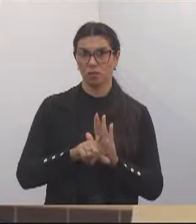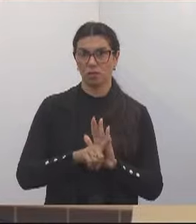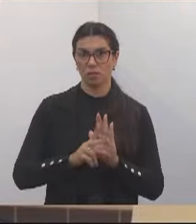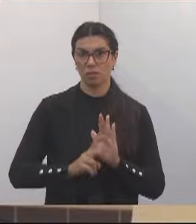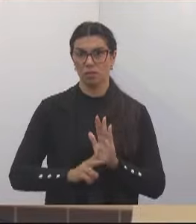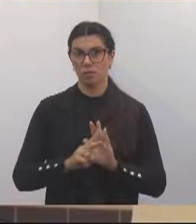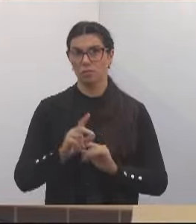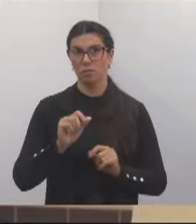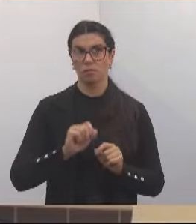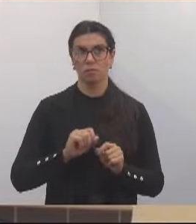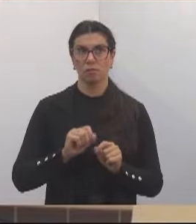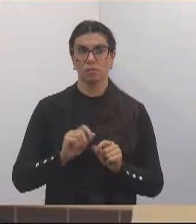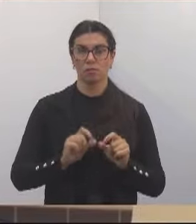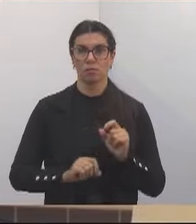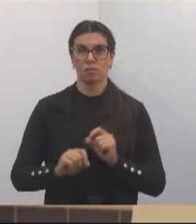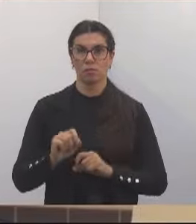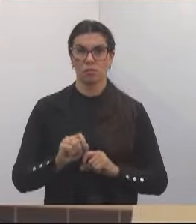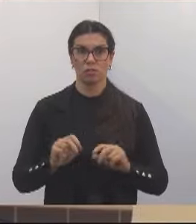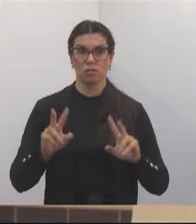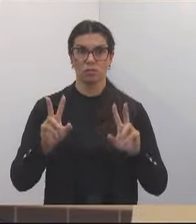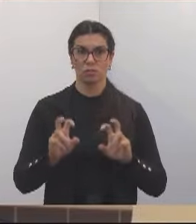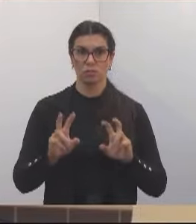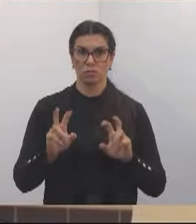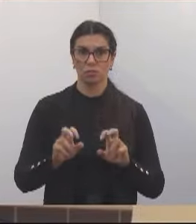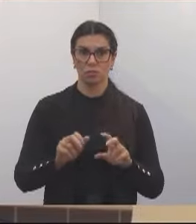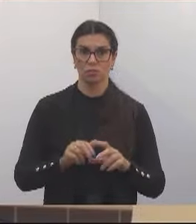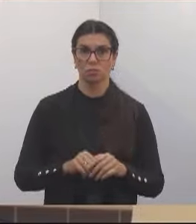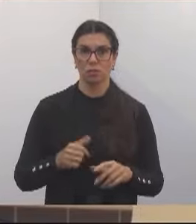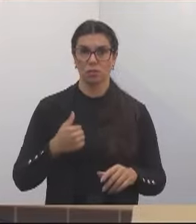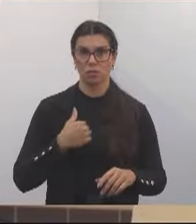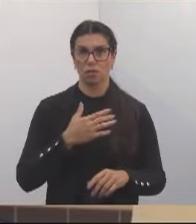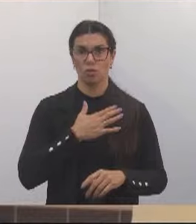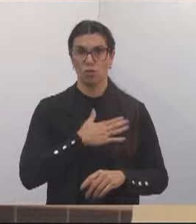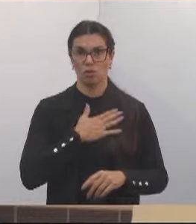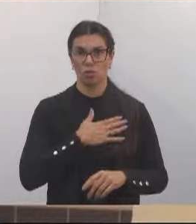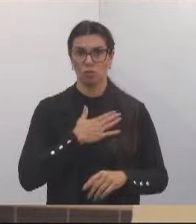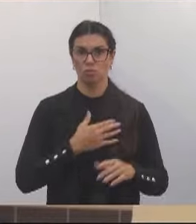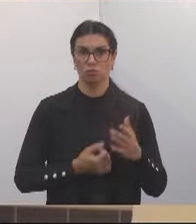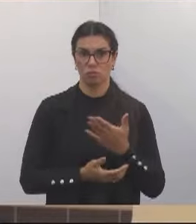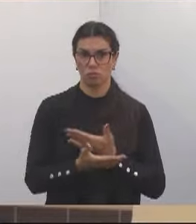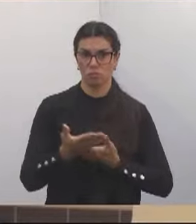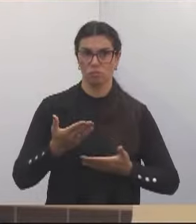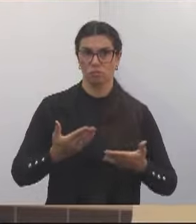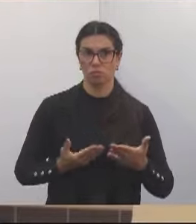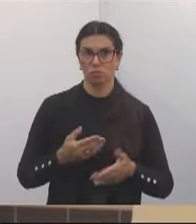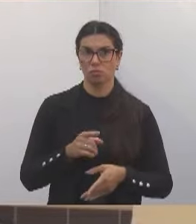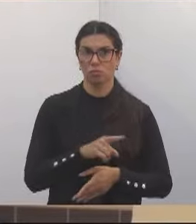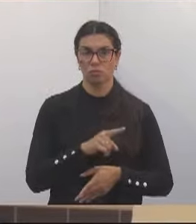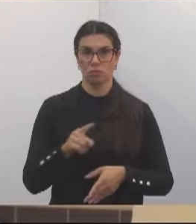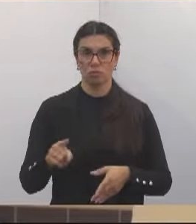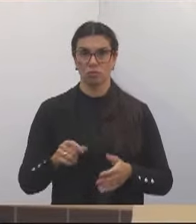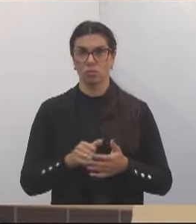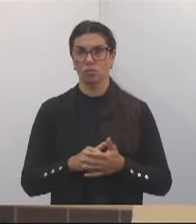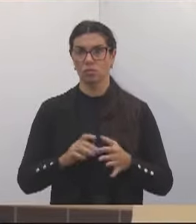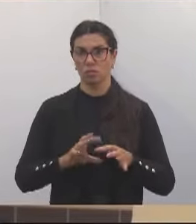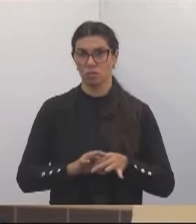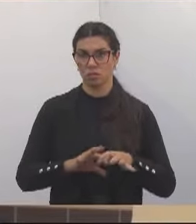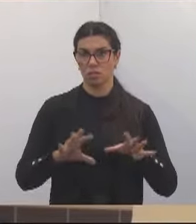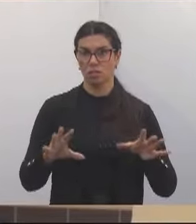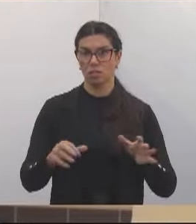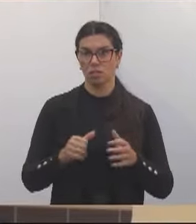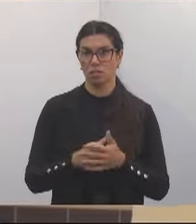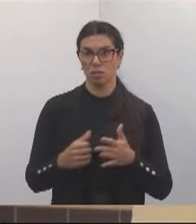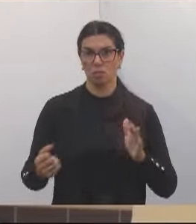faço, em temas relevantes, eu gosto de, não é, partilhar com os vereadores para que a gente deixe esse